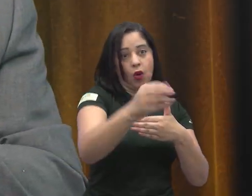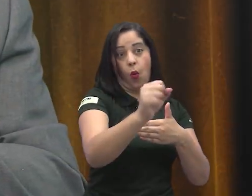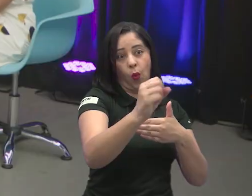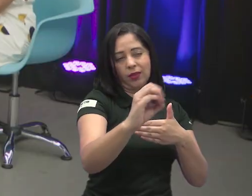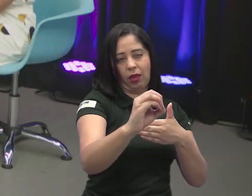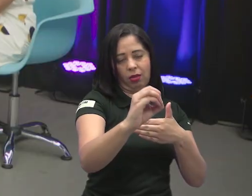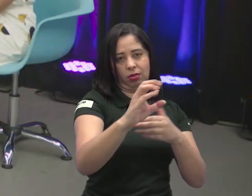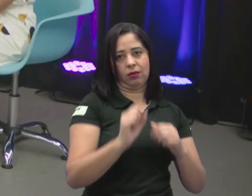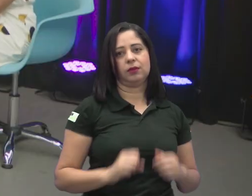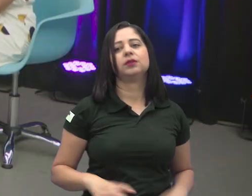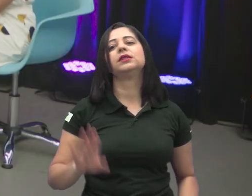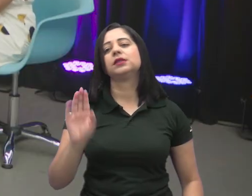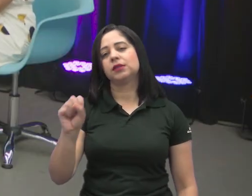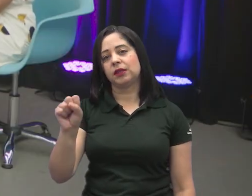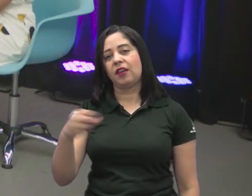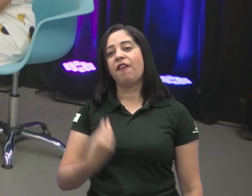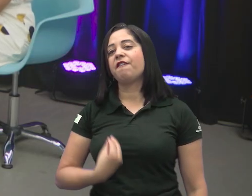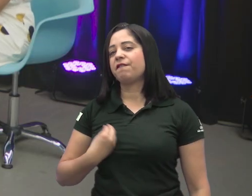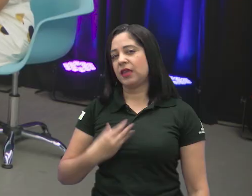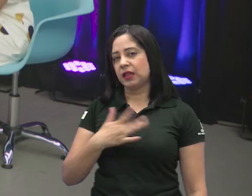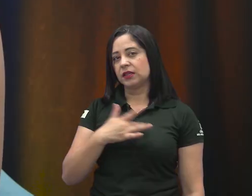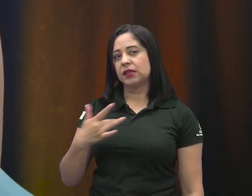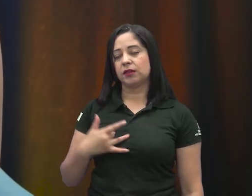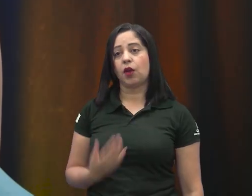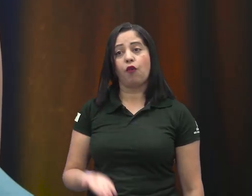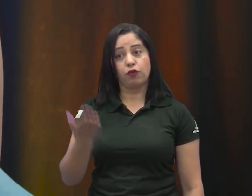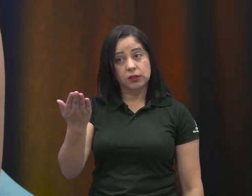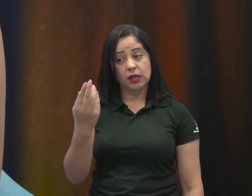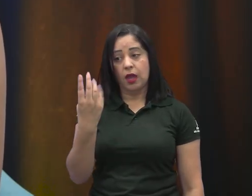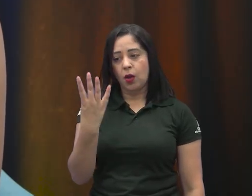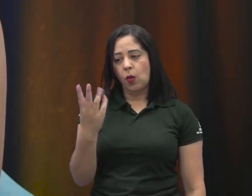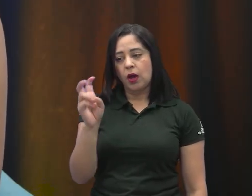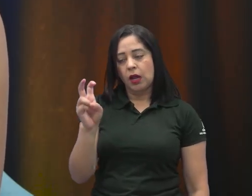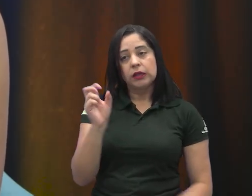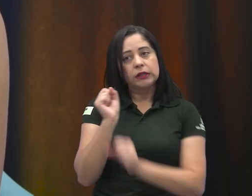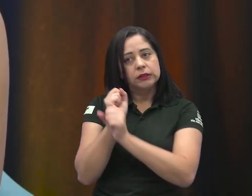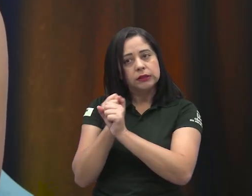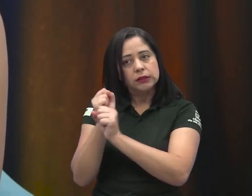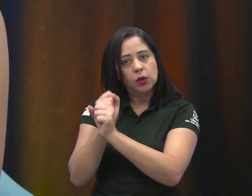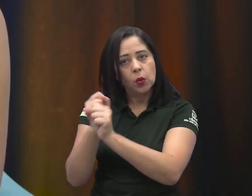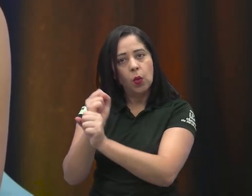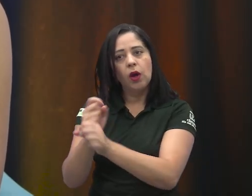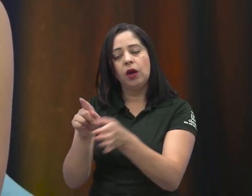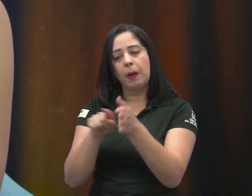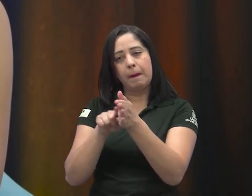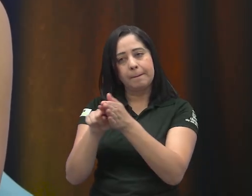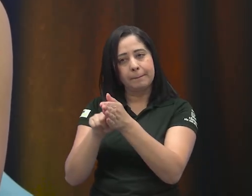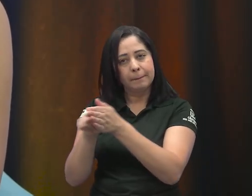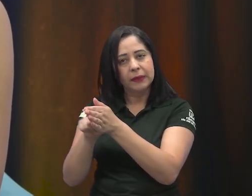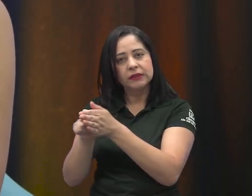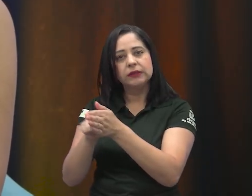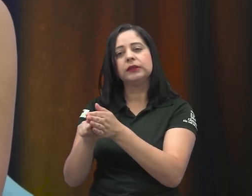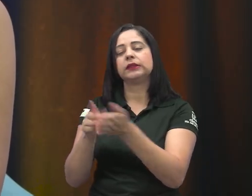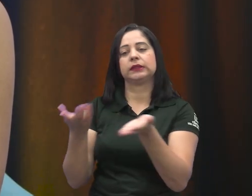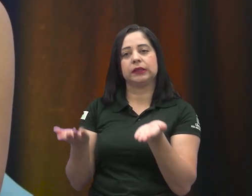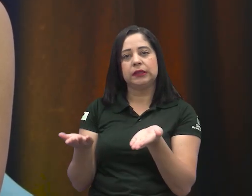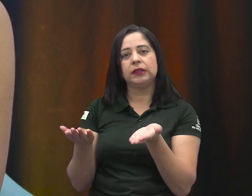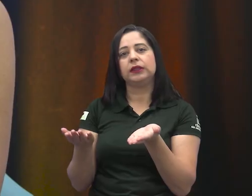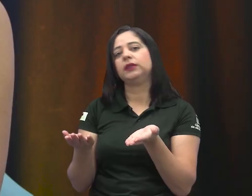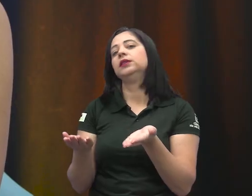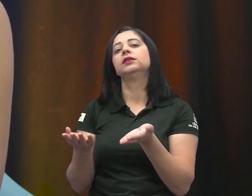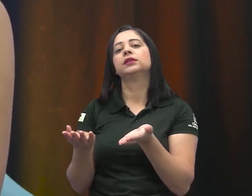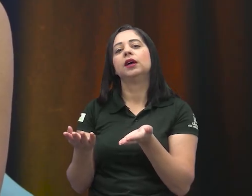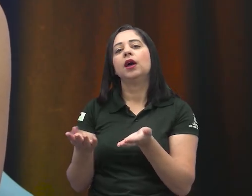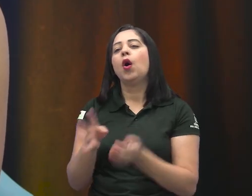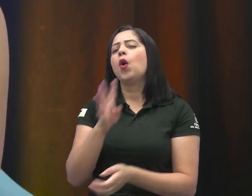uma vida saudável, hein, gente? Doutor, são 45 anos dedicando, né, o estudo, cuidando, conhecendo